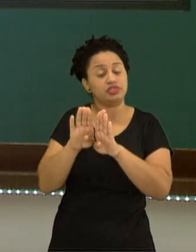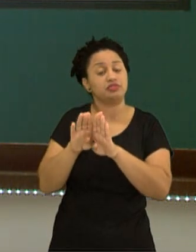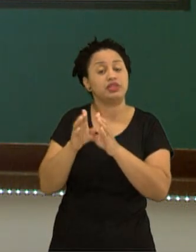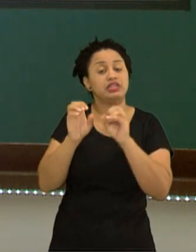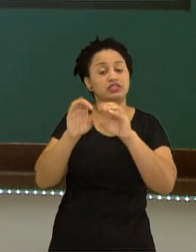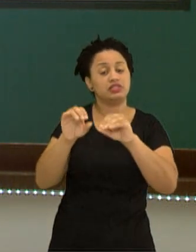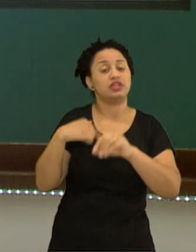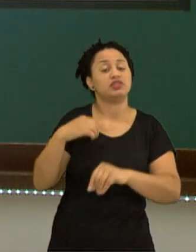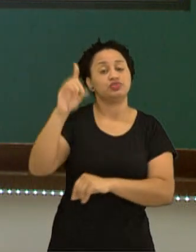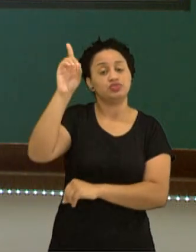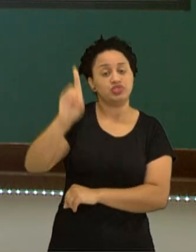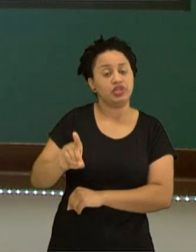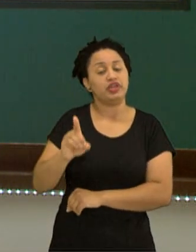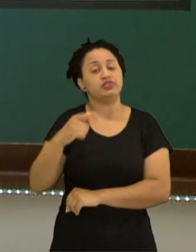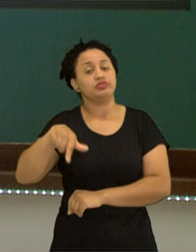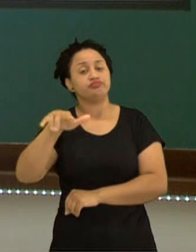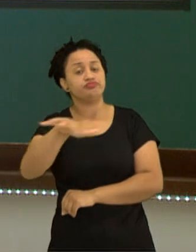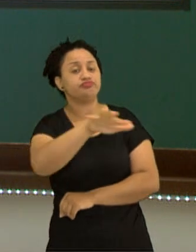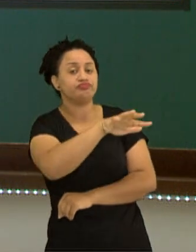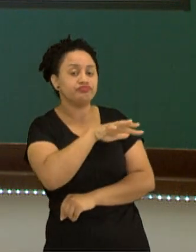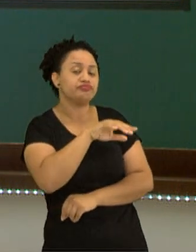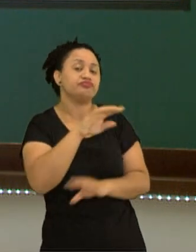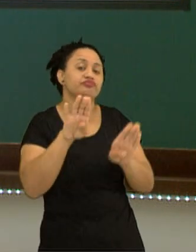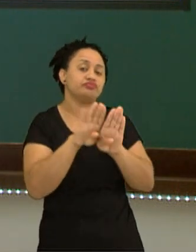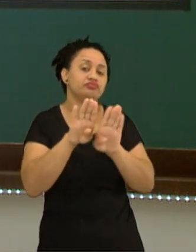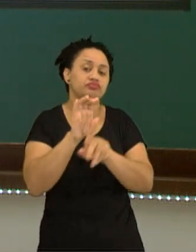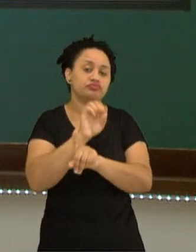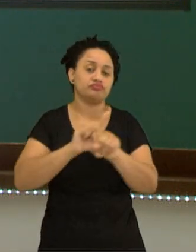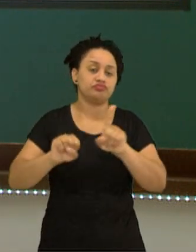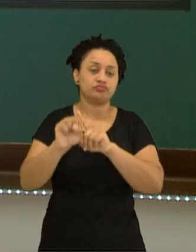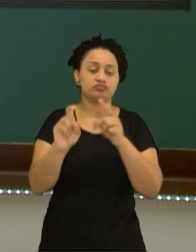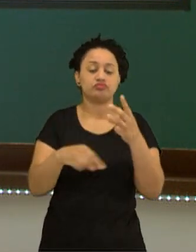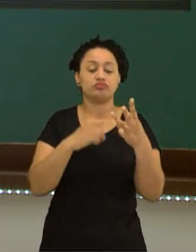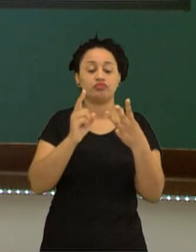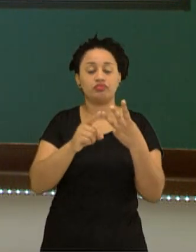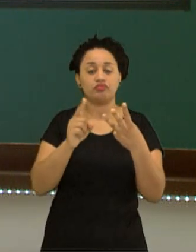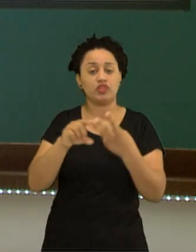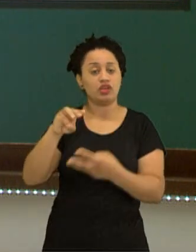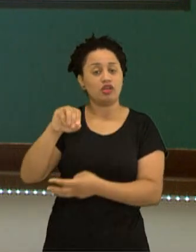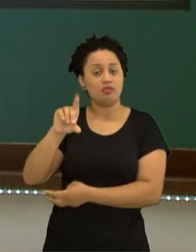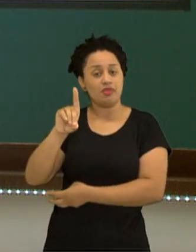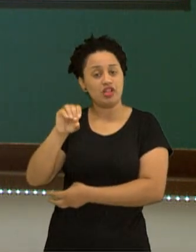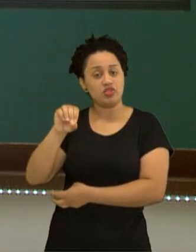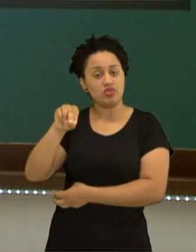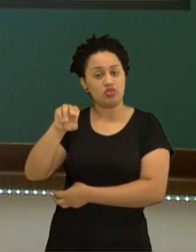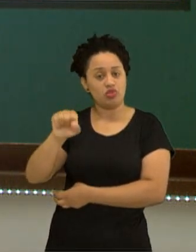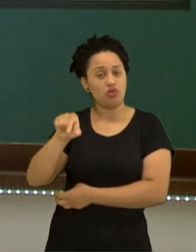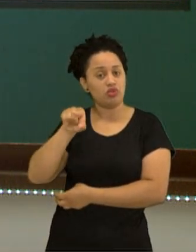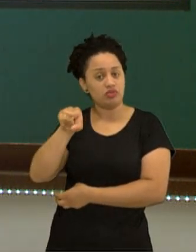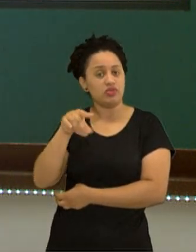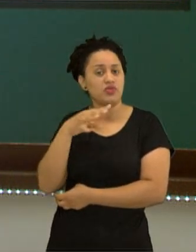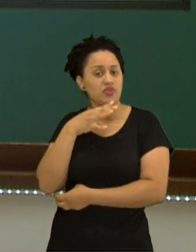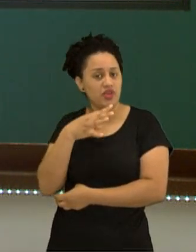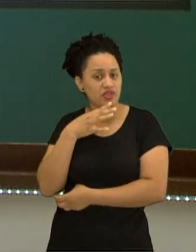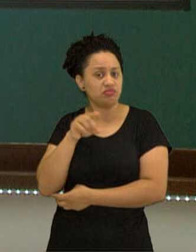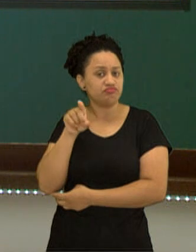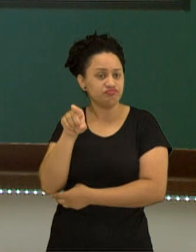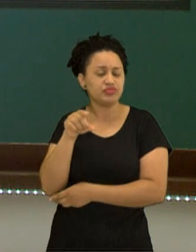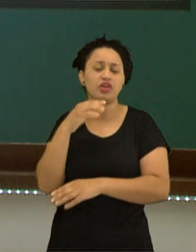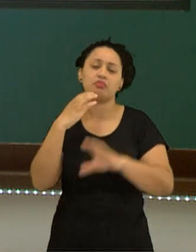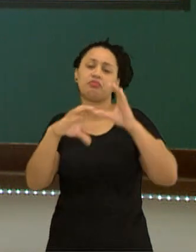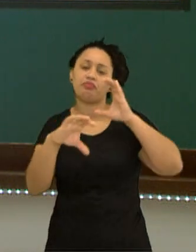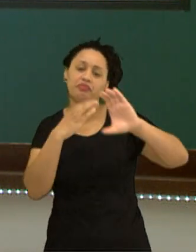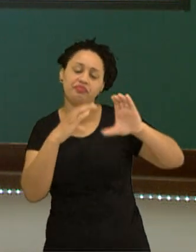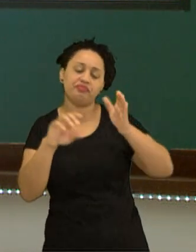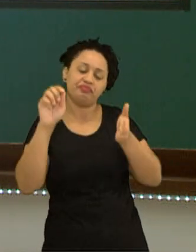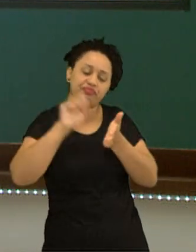outras áreas também da nossa sociedade. E a Madonna, conhece? Sabe dizer algo sobre ela? Uma cantora,